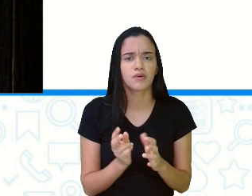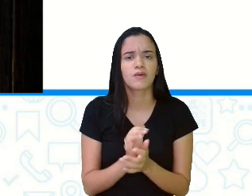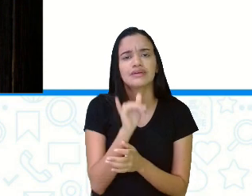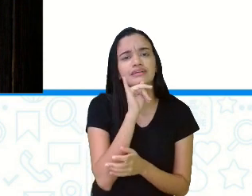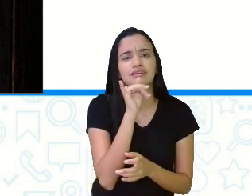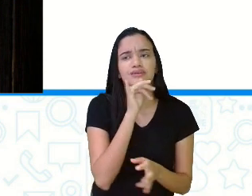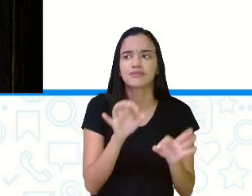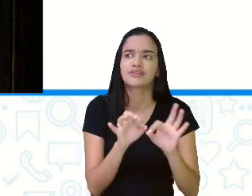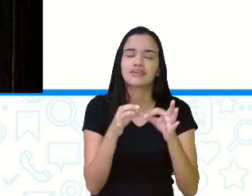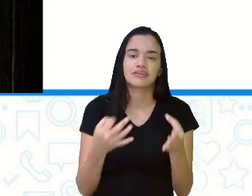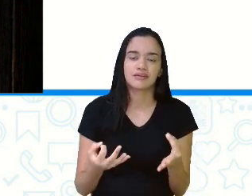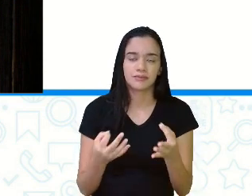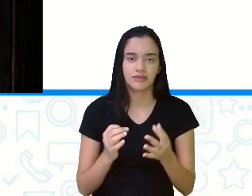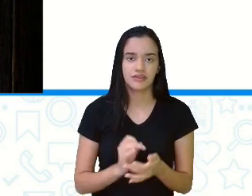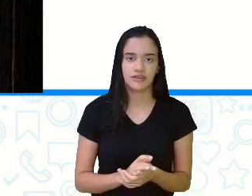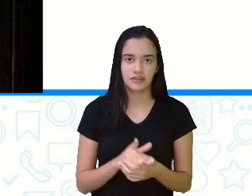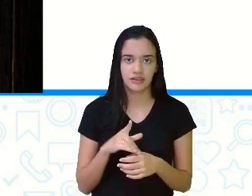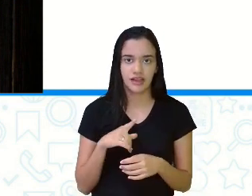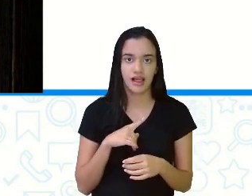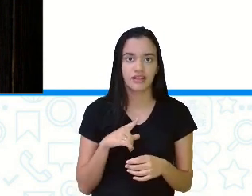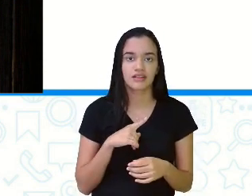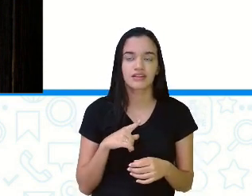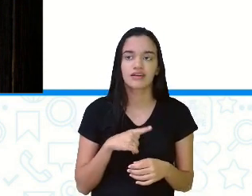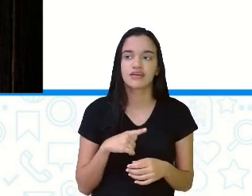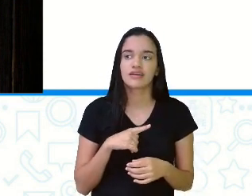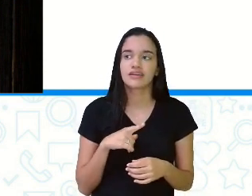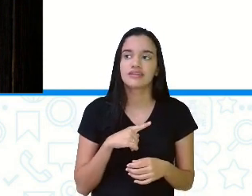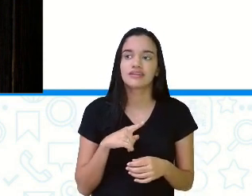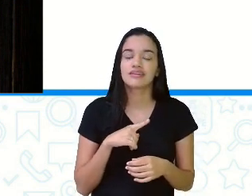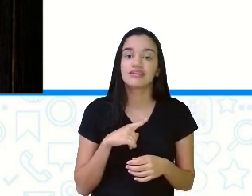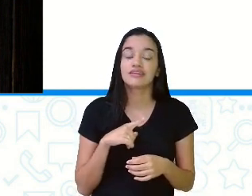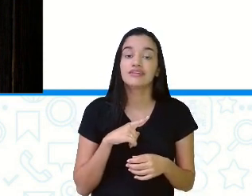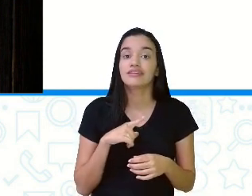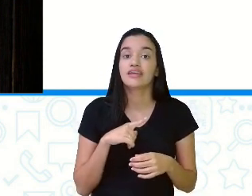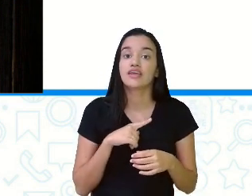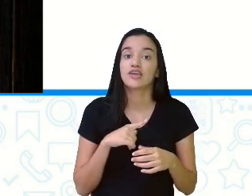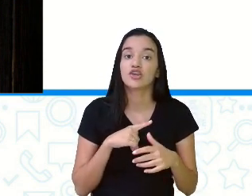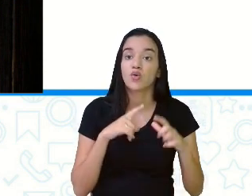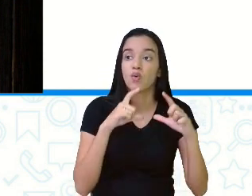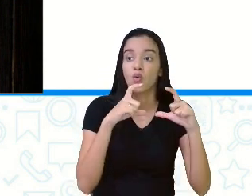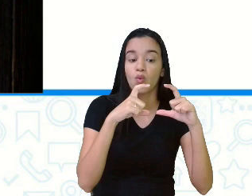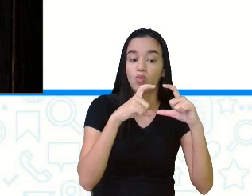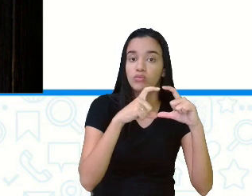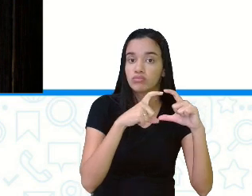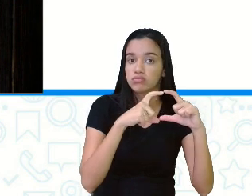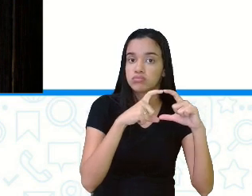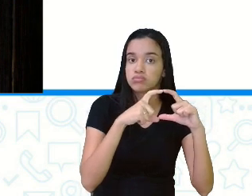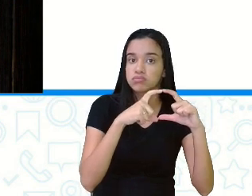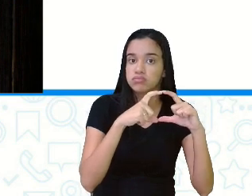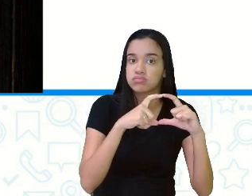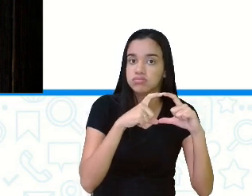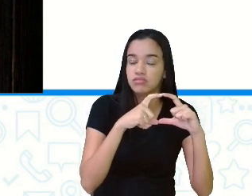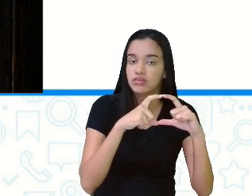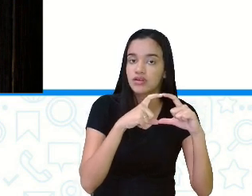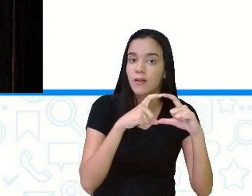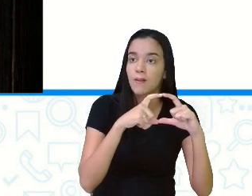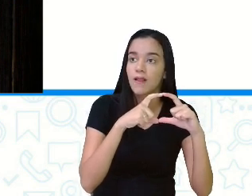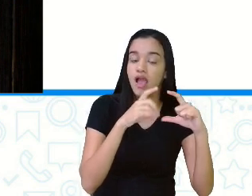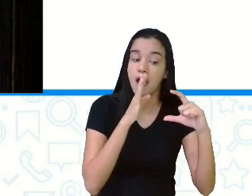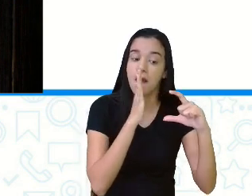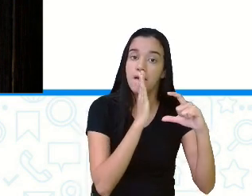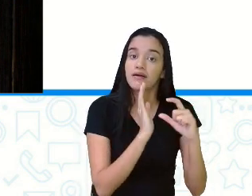simples, ó. Aqui eu tenho um exemplo de um mesmo inteiro que foi dividido em